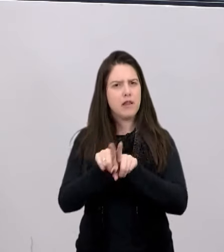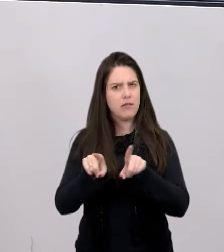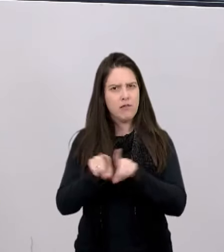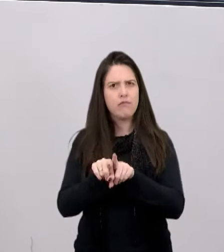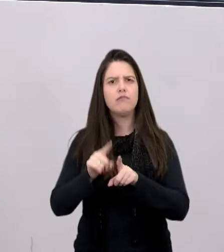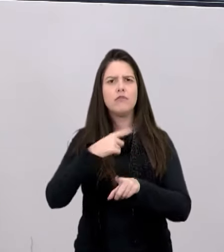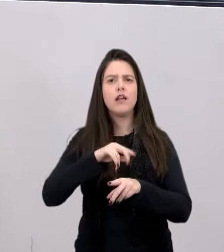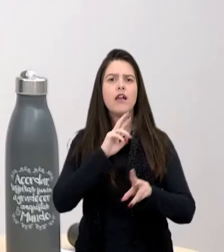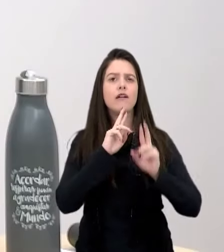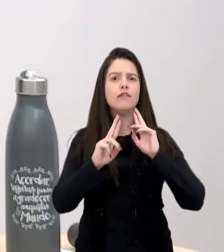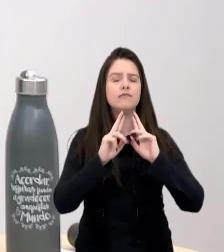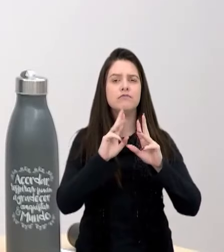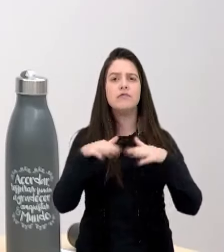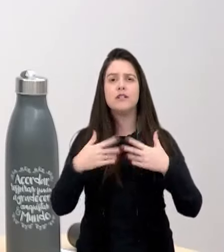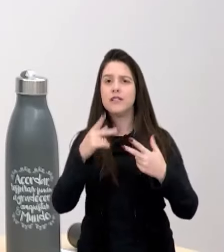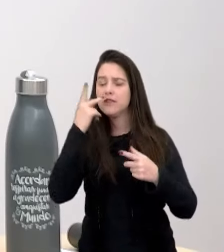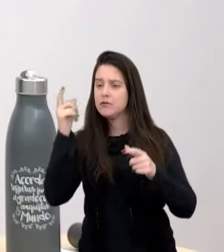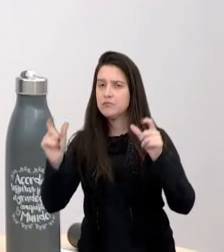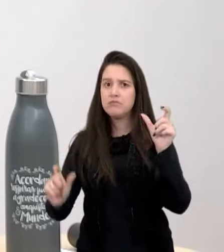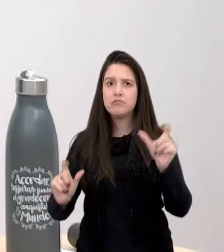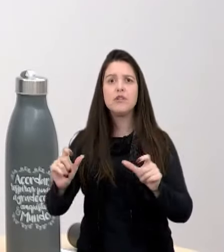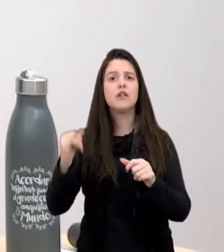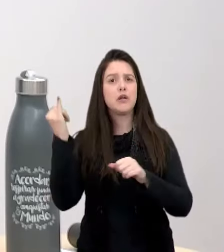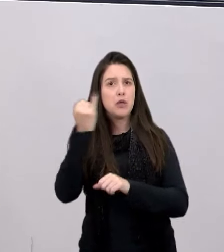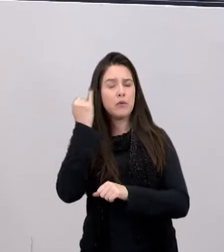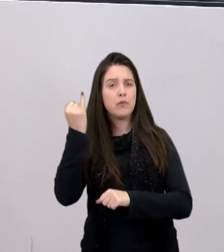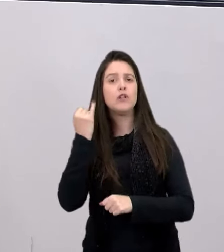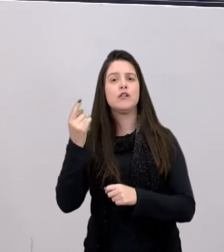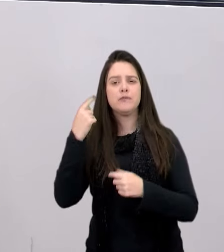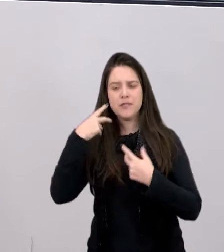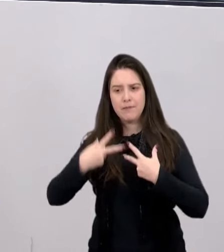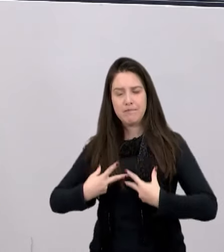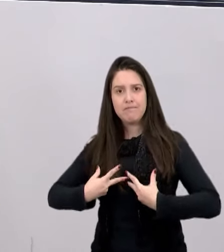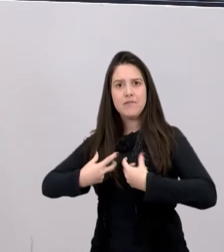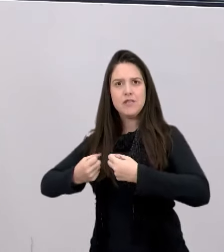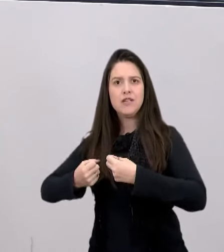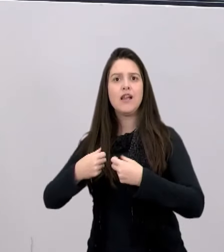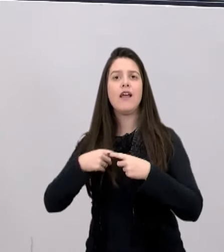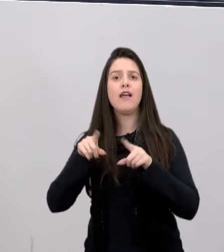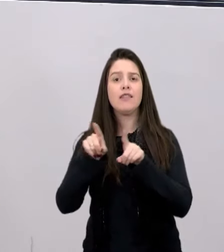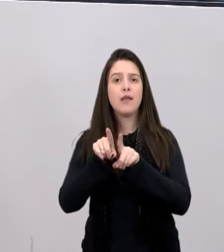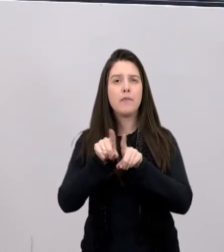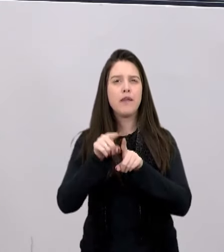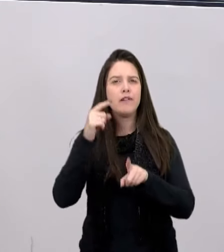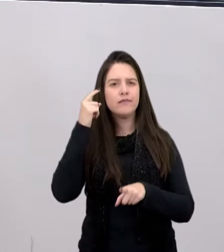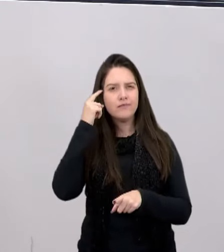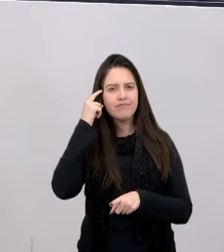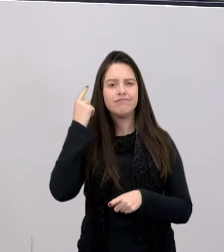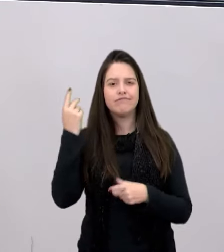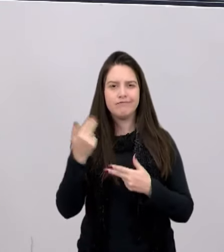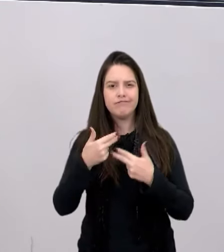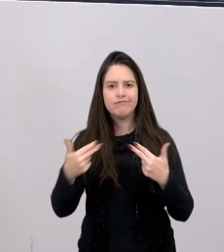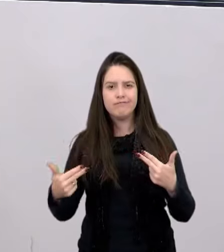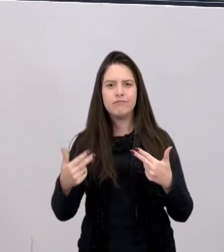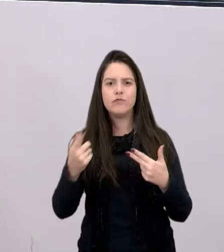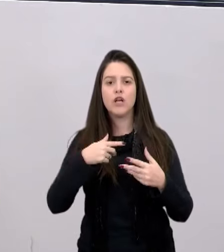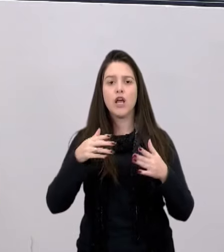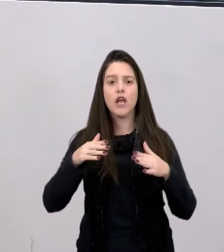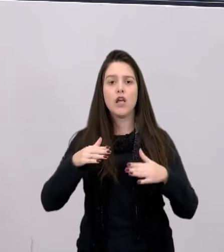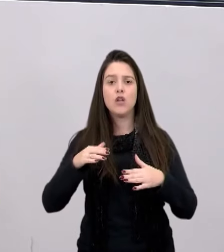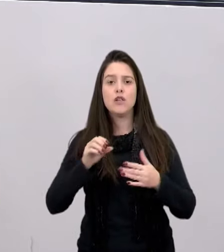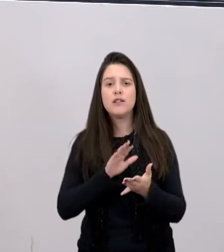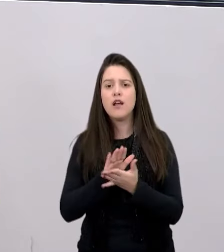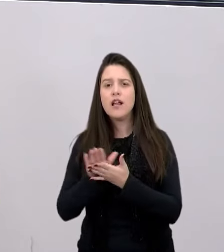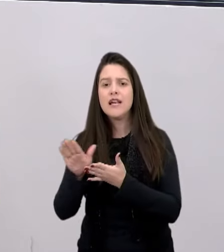a questão da urina, né, que seria importante a gente ressaltar. Na questão ali da urina, a gente está vendo que está